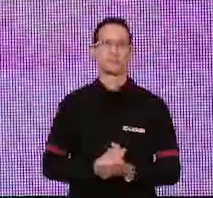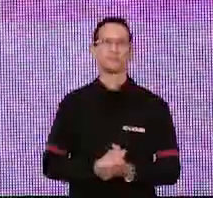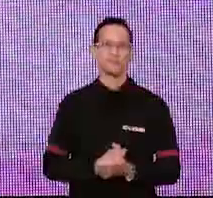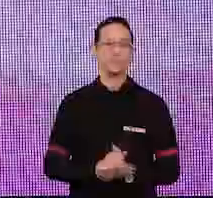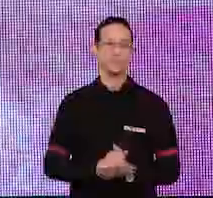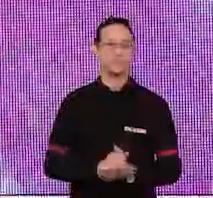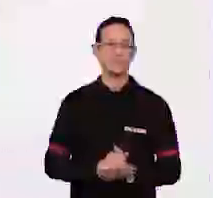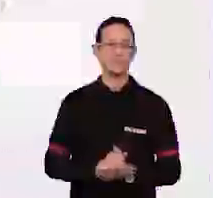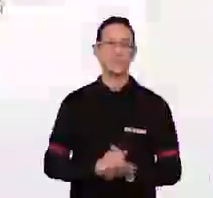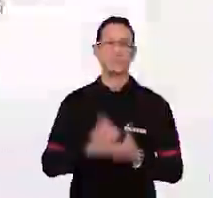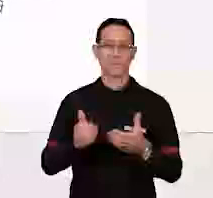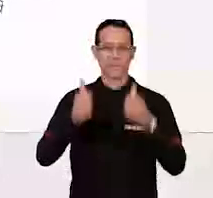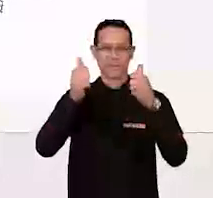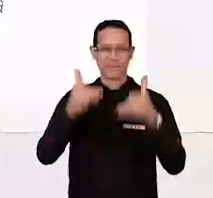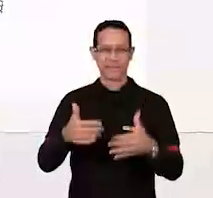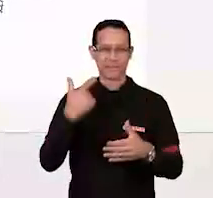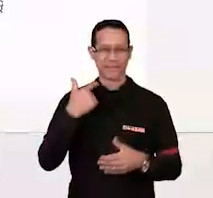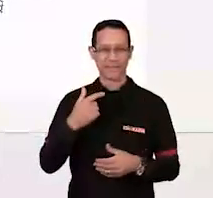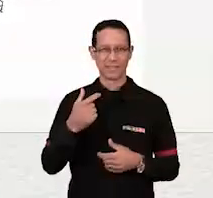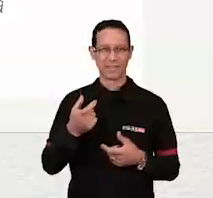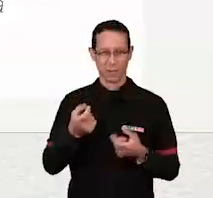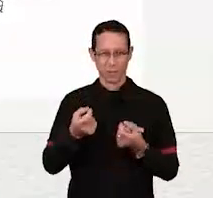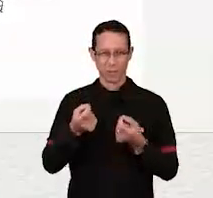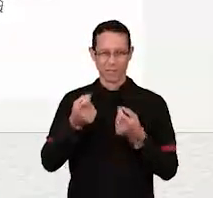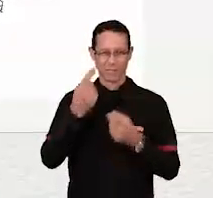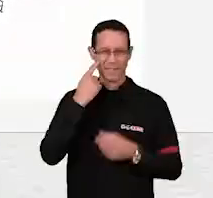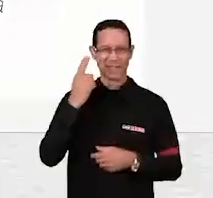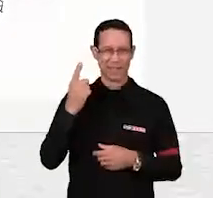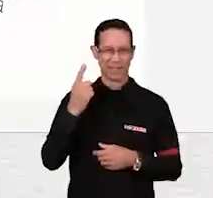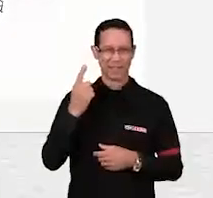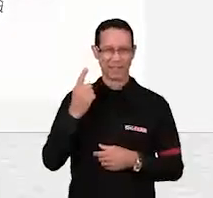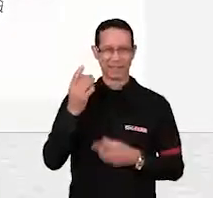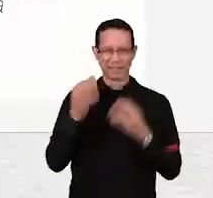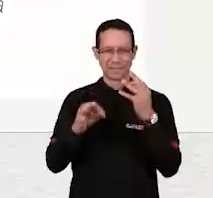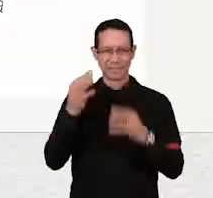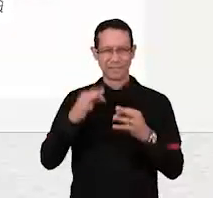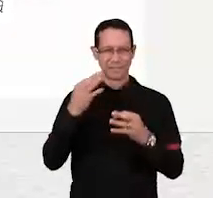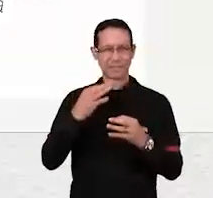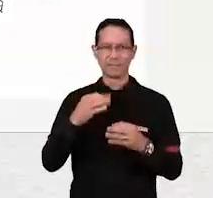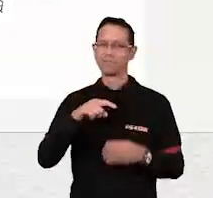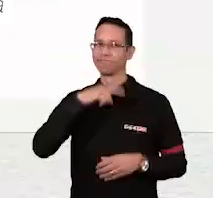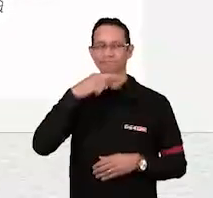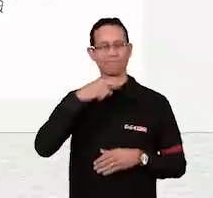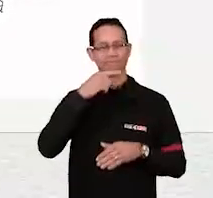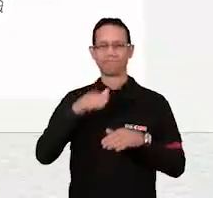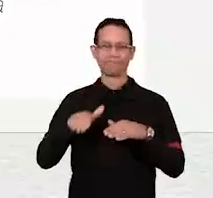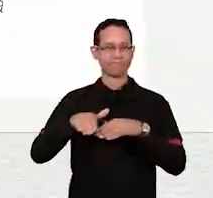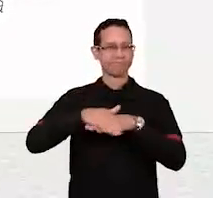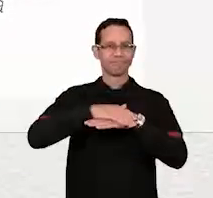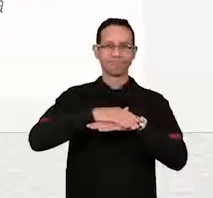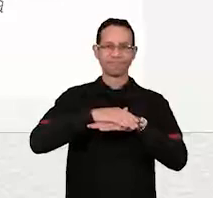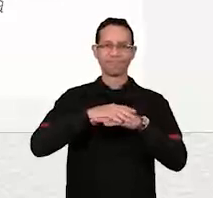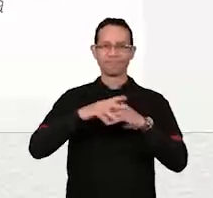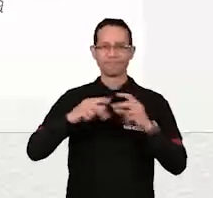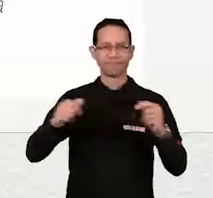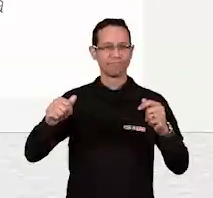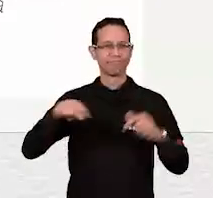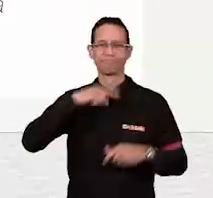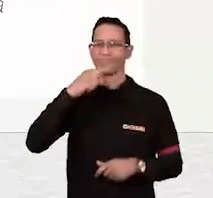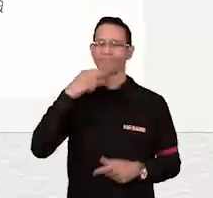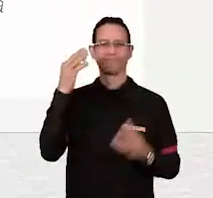E aí o que eu acabei de comentar da úlcera, né? Esses animais com essas úlceras, isso aqui não cicatriza por nada, é um negócio que